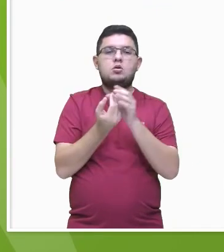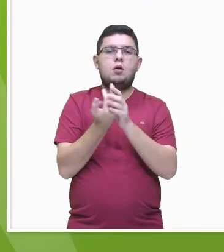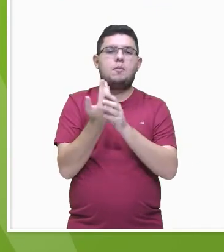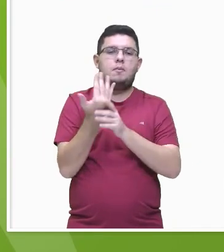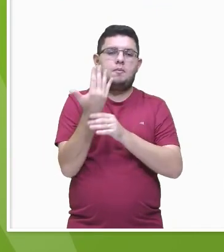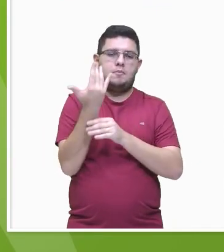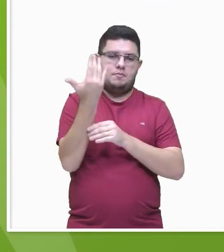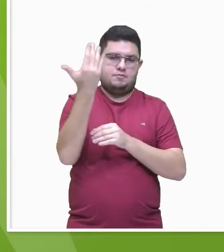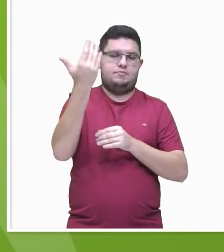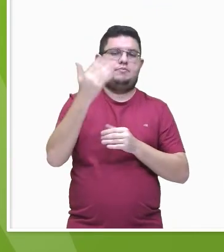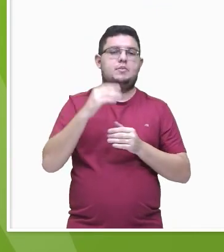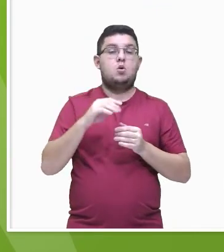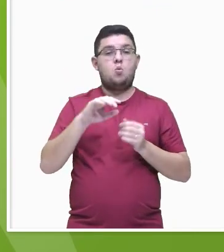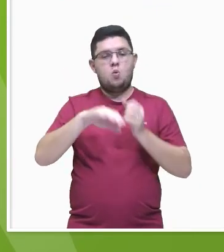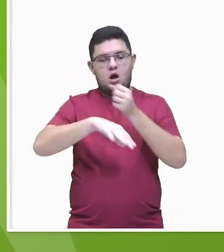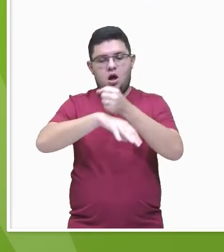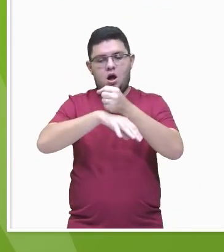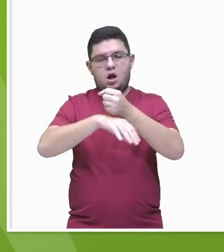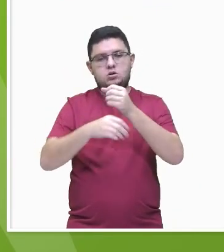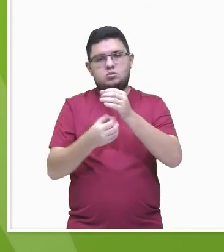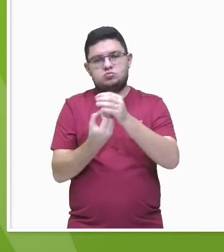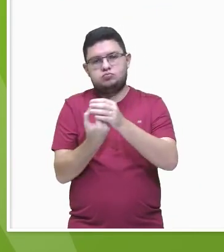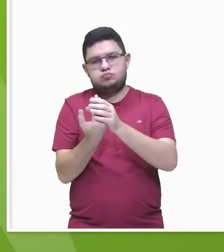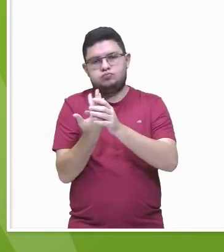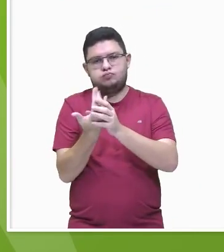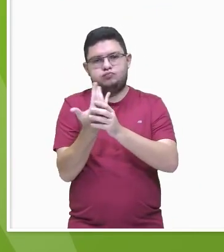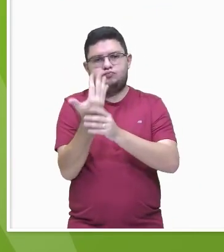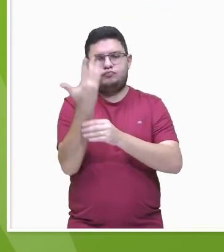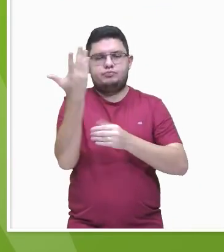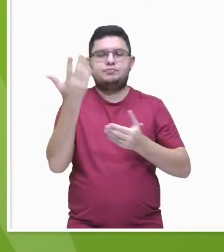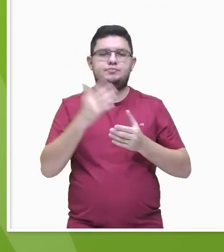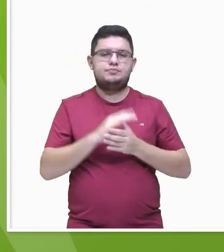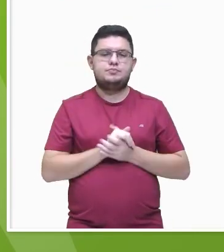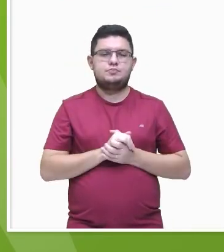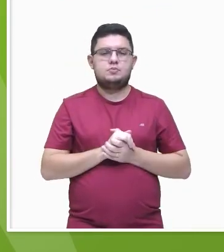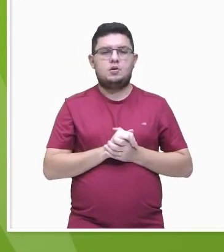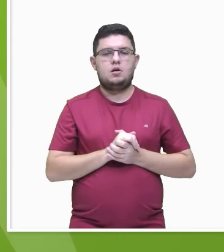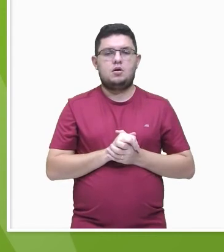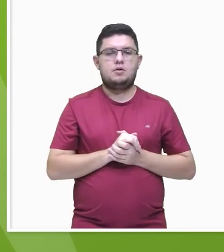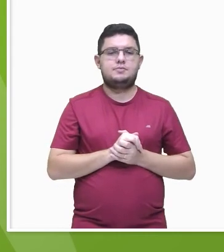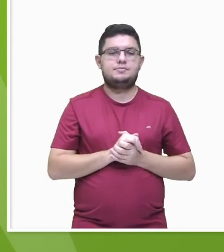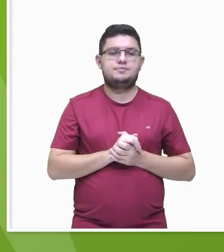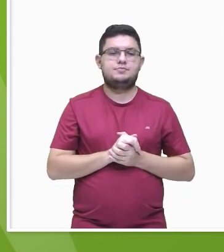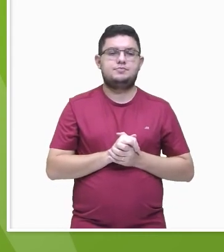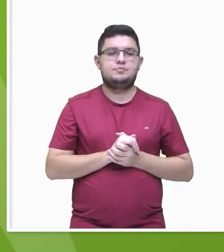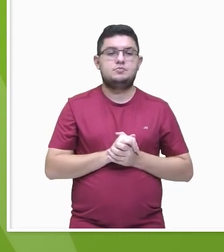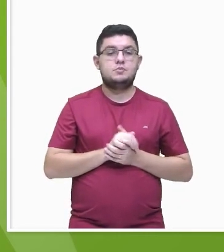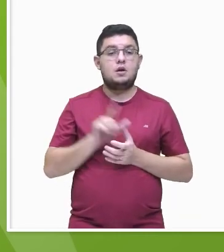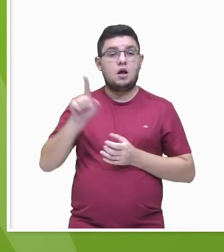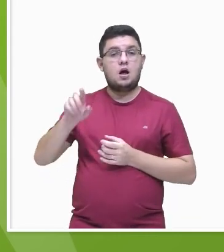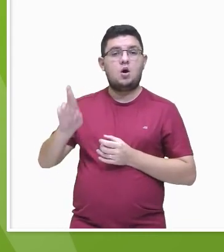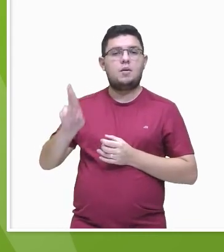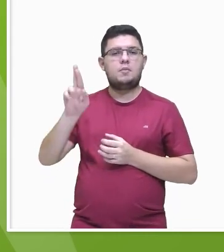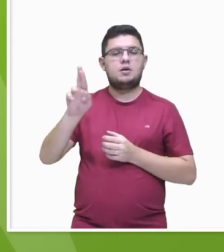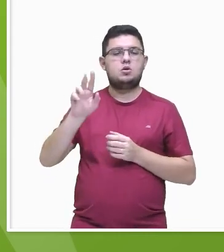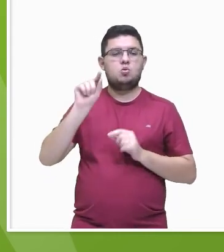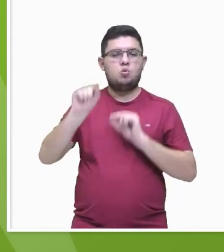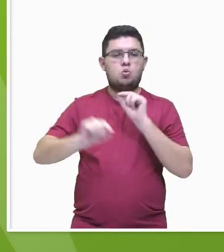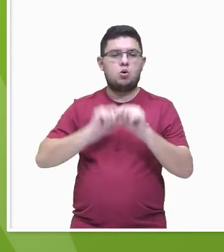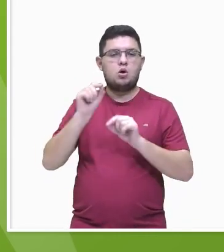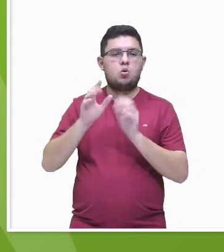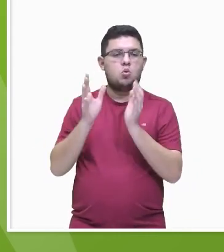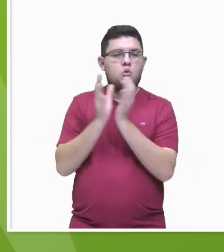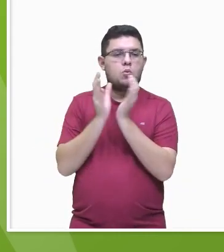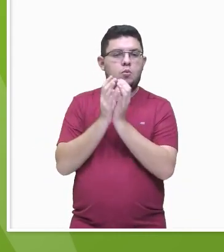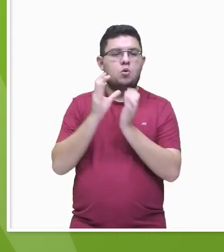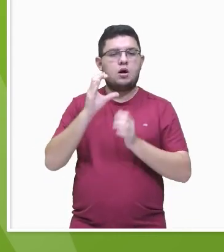aí dos crinoides, tá? Outros representantes aí dos equinodermos. Não para